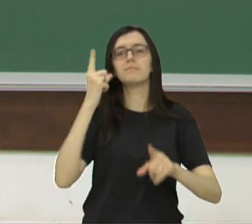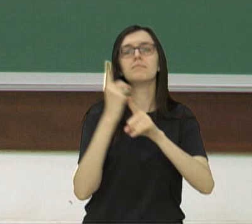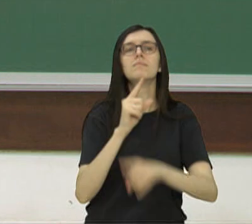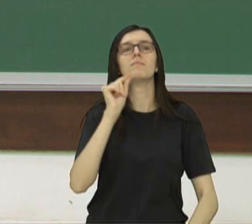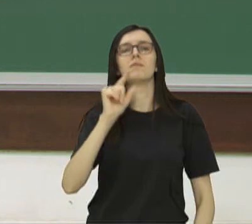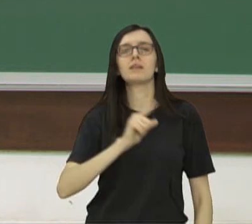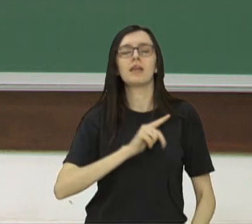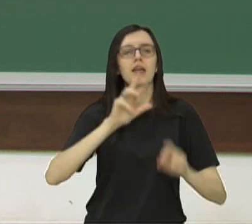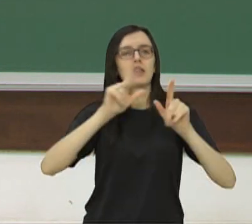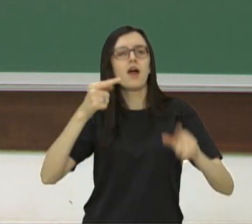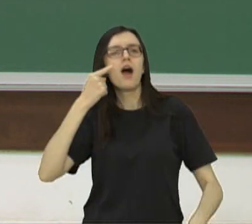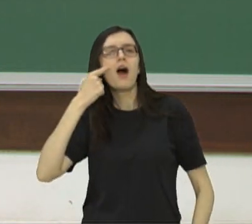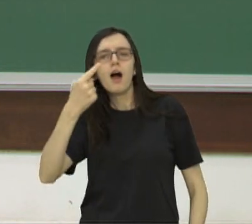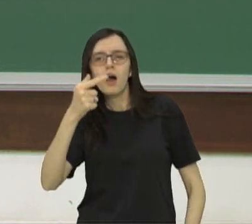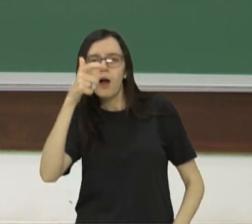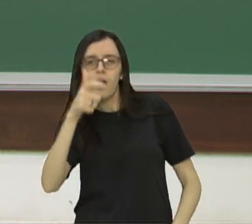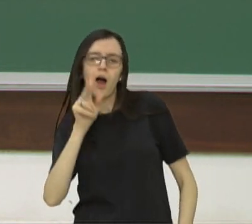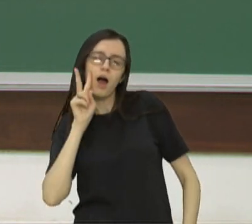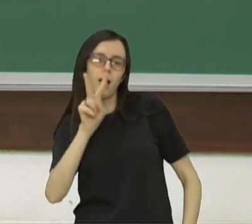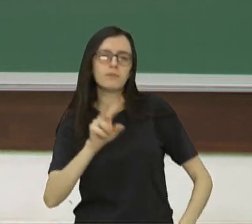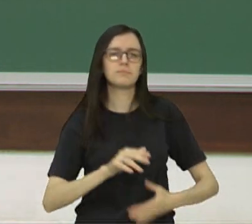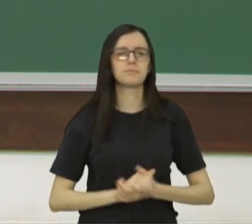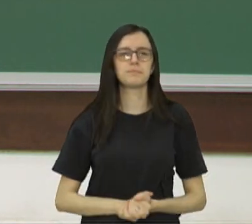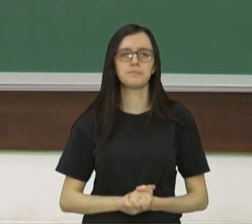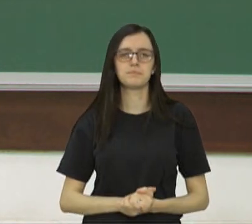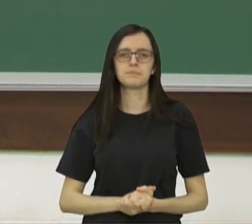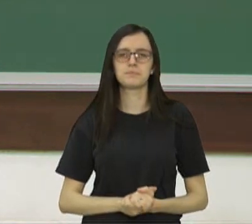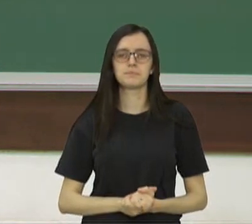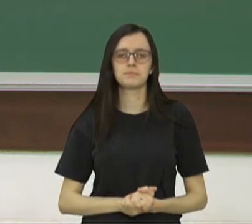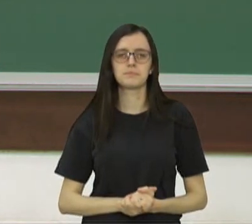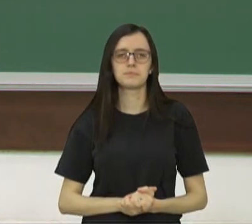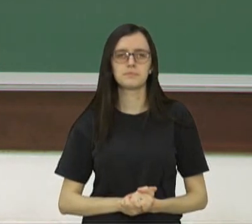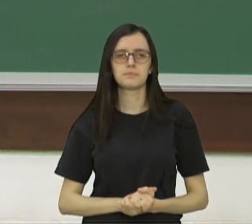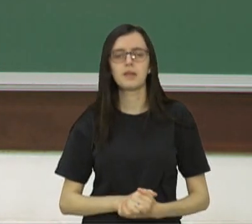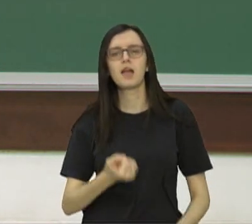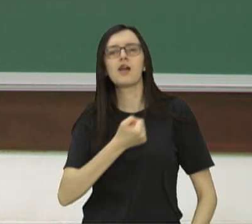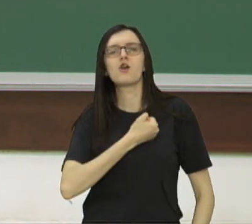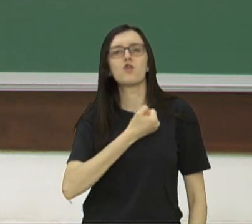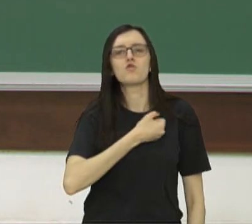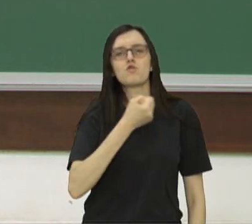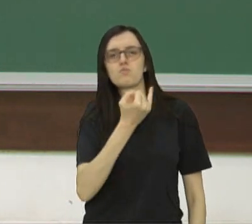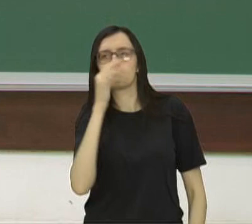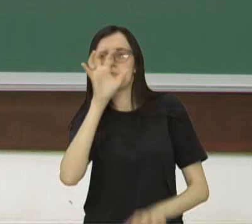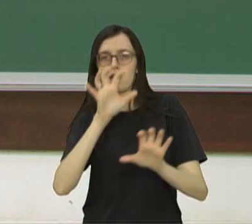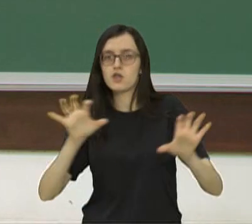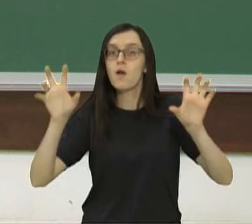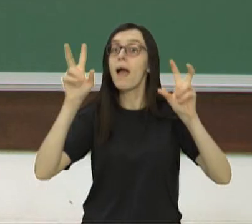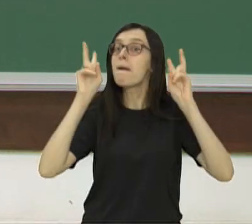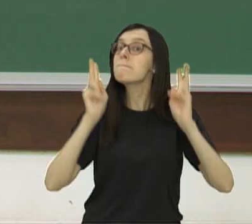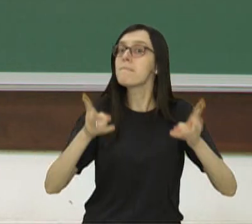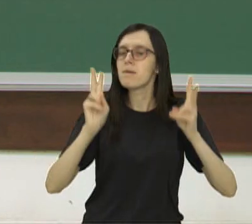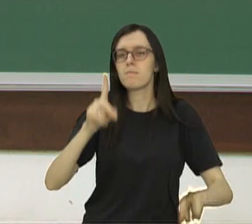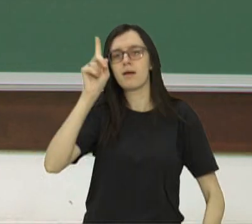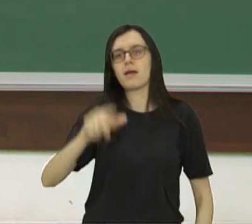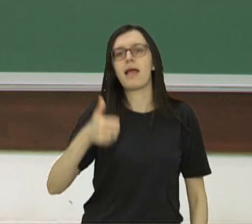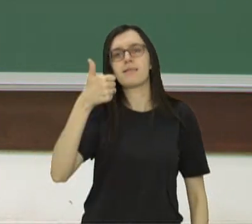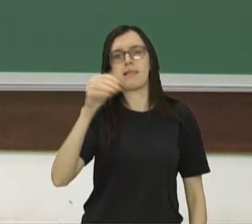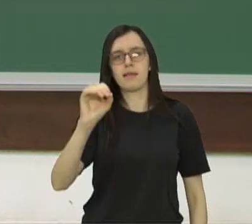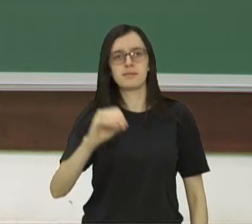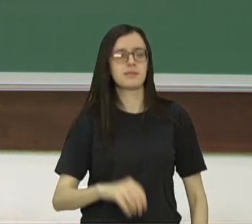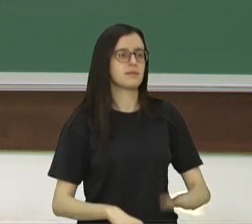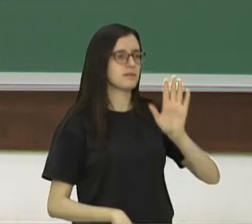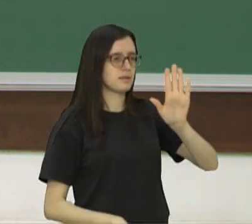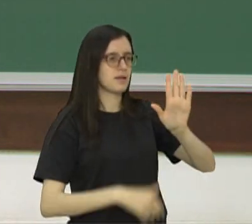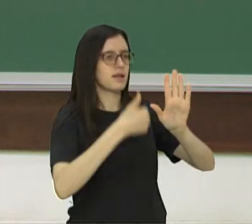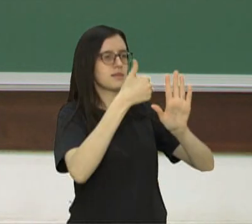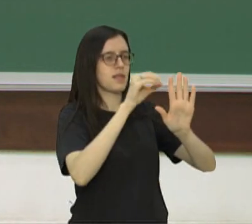uma diferença aqui, ó, de divisão. O número de regiões é a mesma, são 10 mesorregiões,